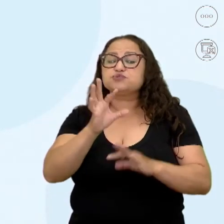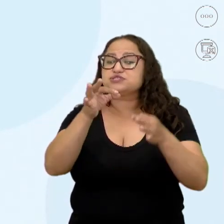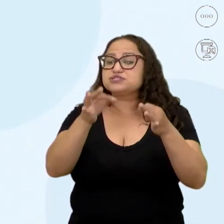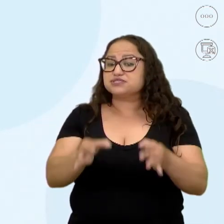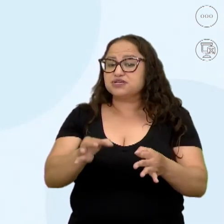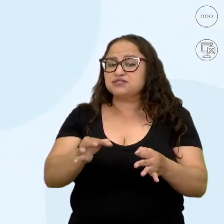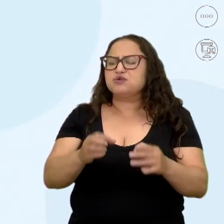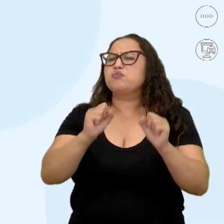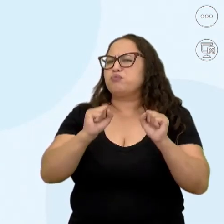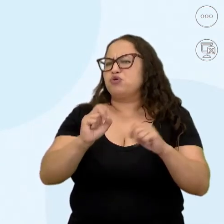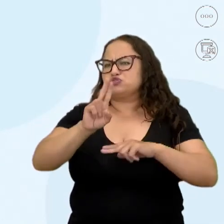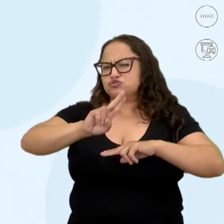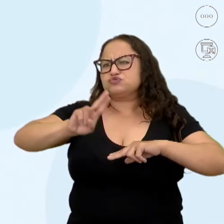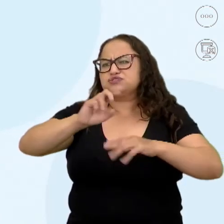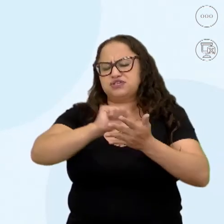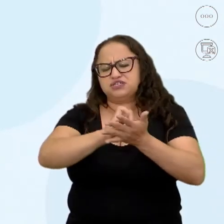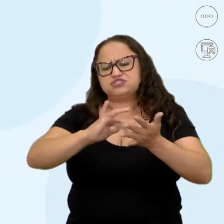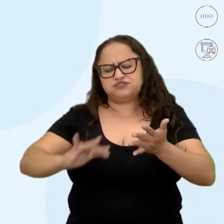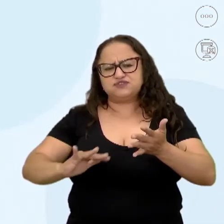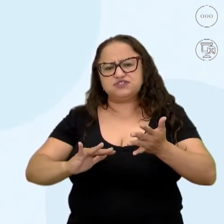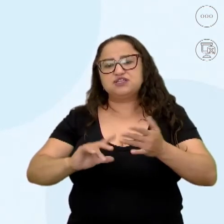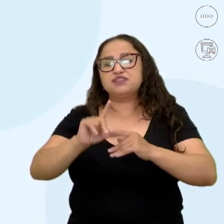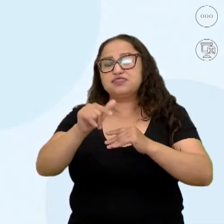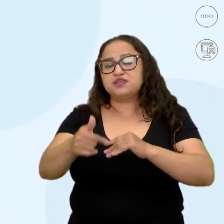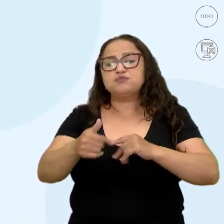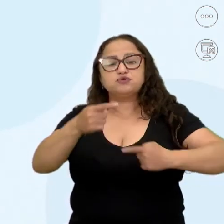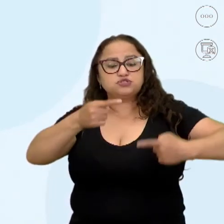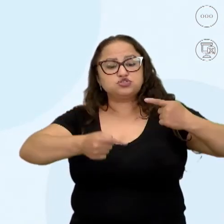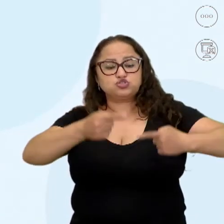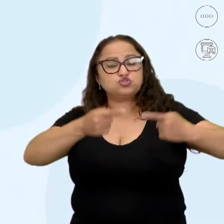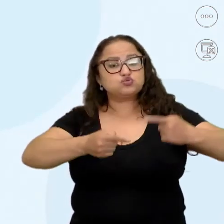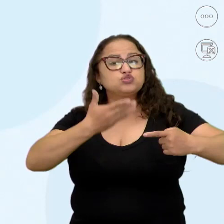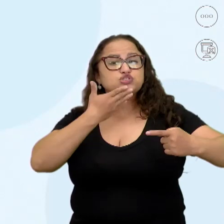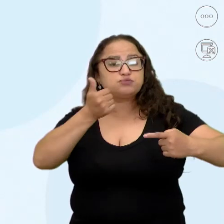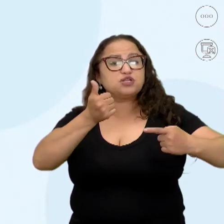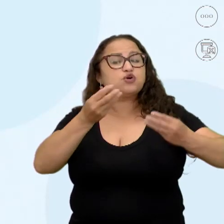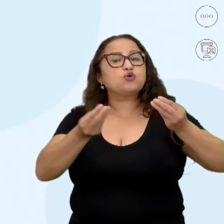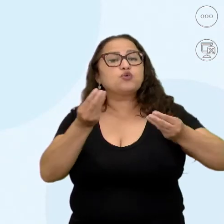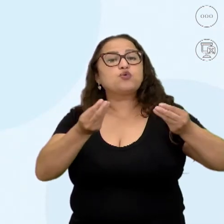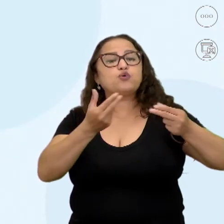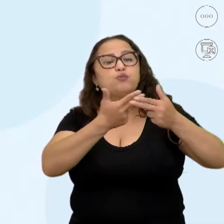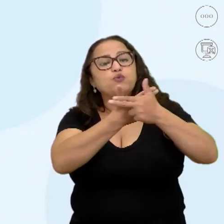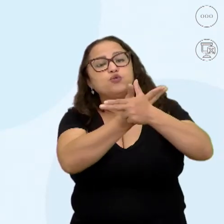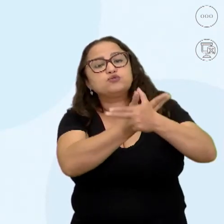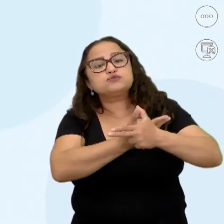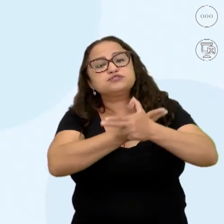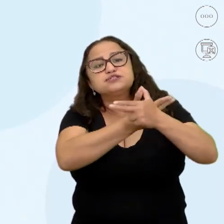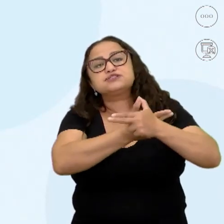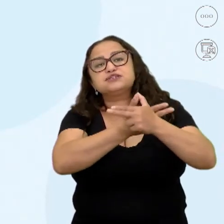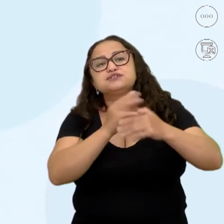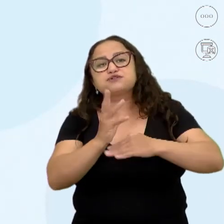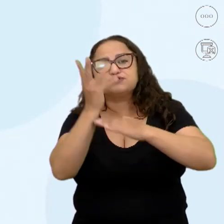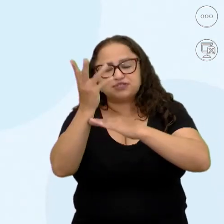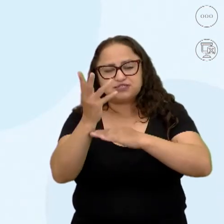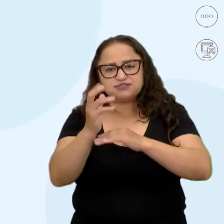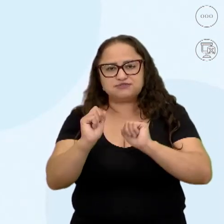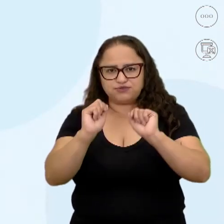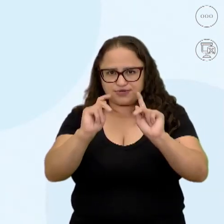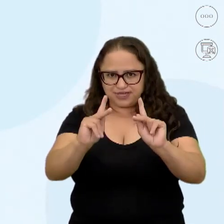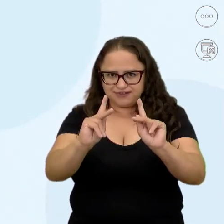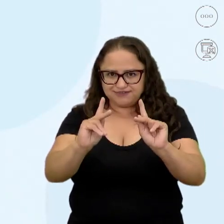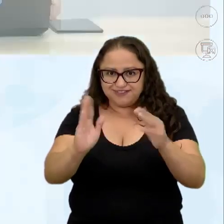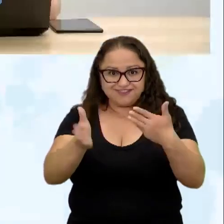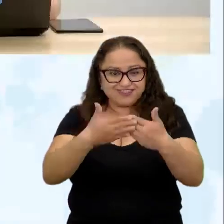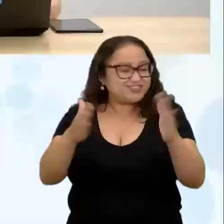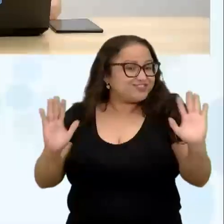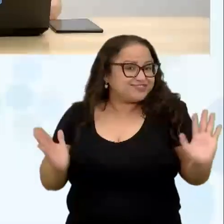e aí pode usar essa atividade com o estudante, depois discutir um pouco mais sobre a questão dos satélites e a função dele. Certo, Pri? É isso Fechou?